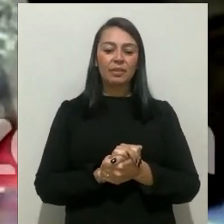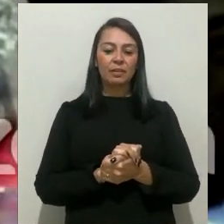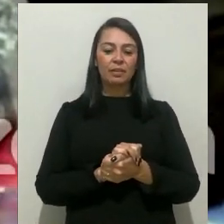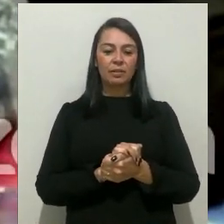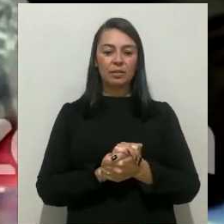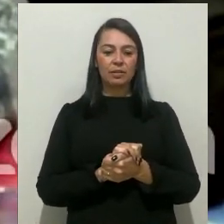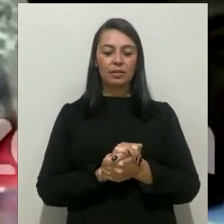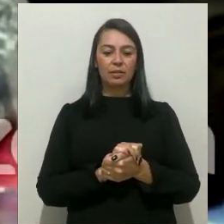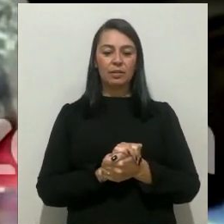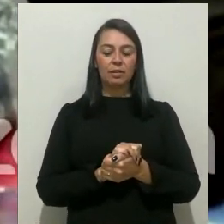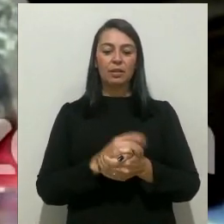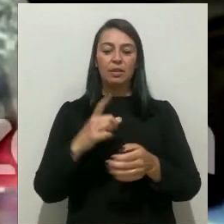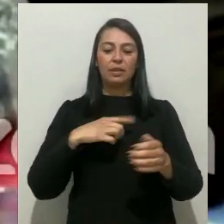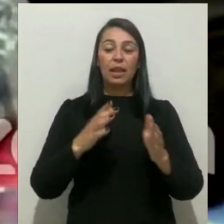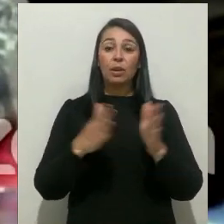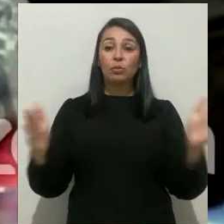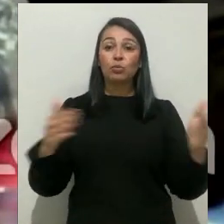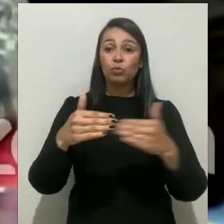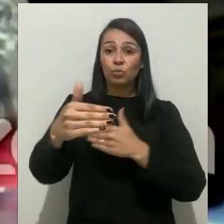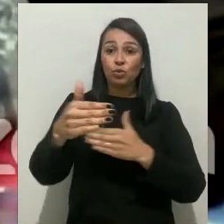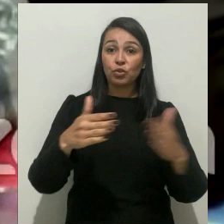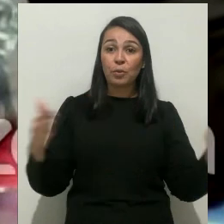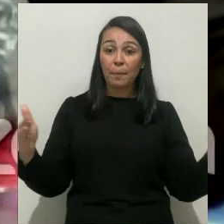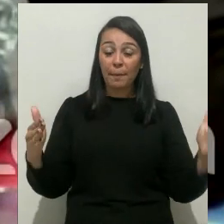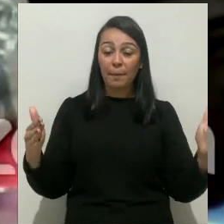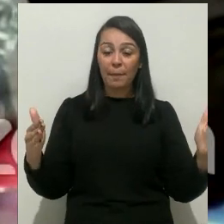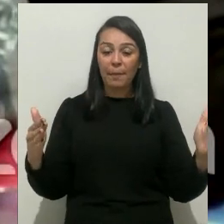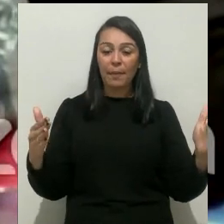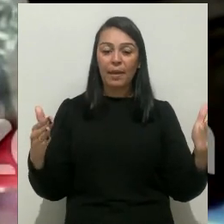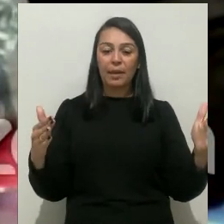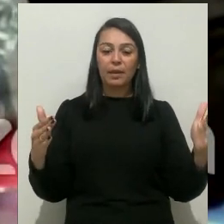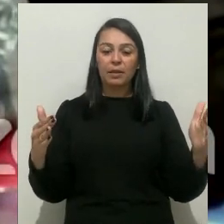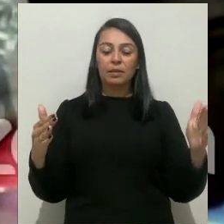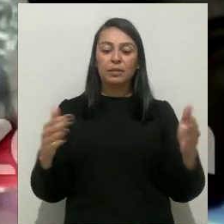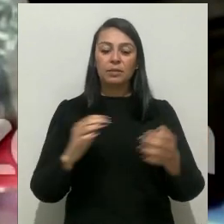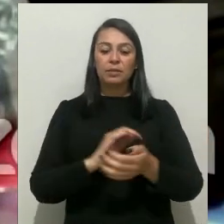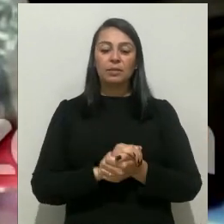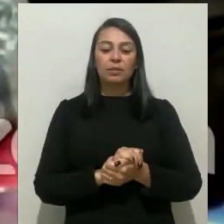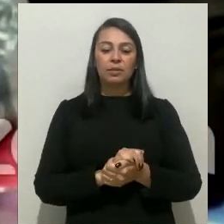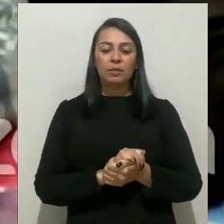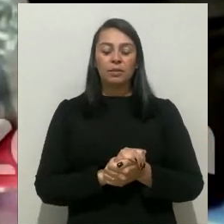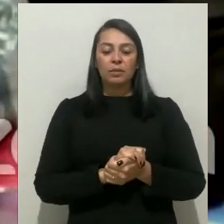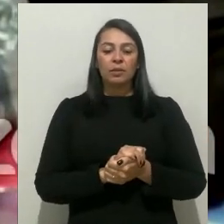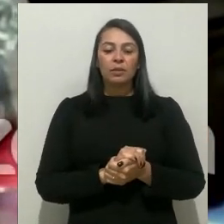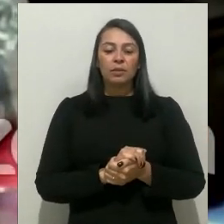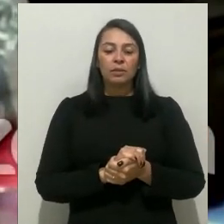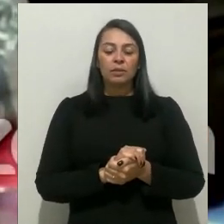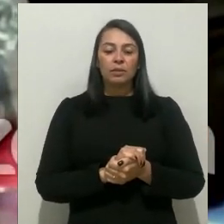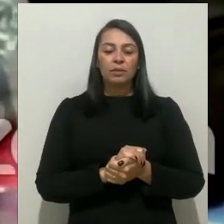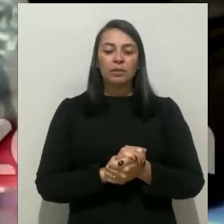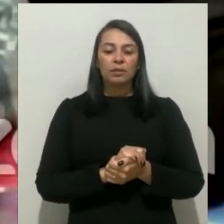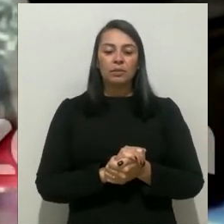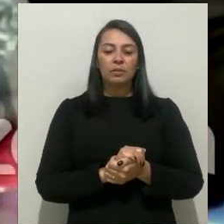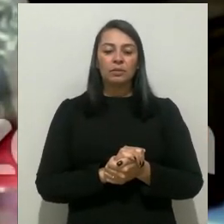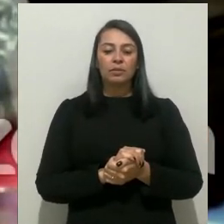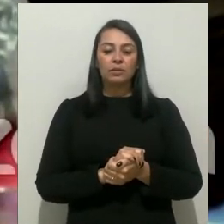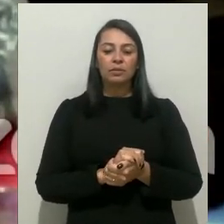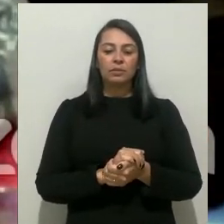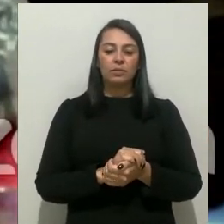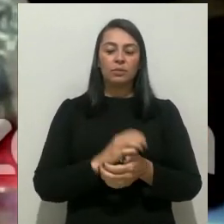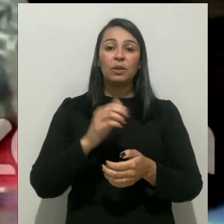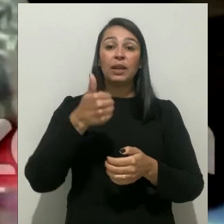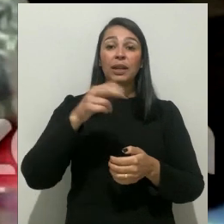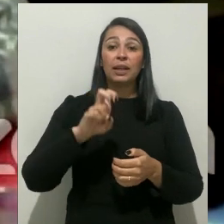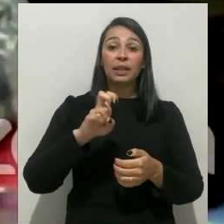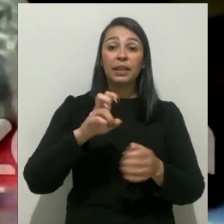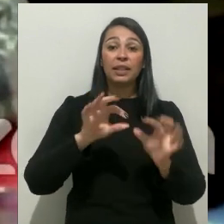verdade, o espaço de trabalho é uma coisa impressionante, né? Até aquele momento, no mundo, nunca ninguém fez uma obra de tal envergadura em